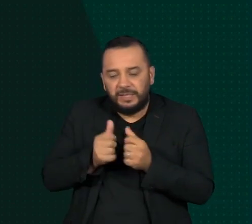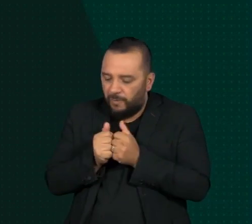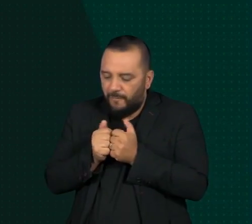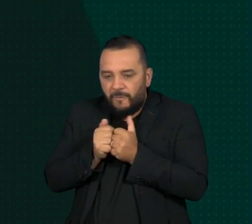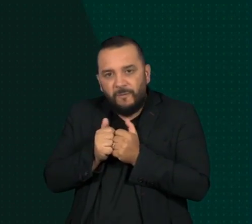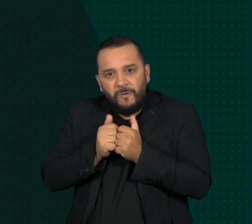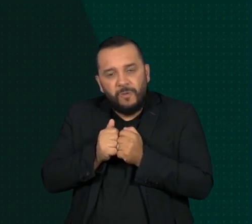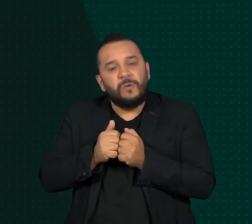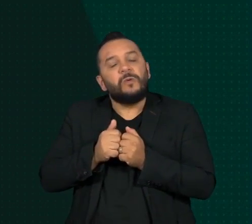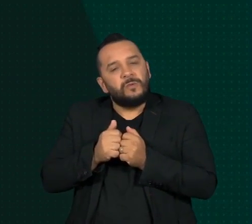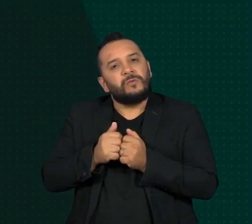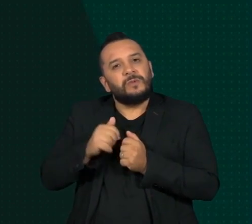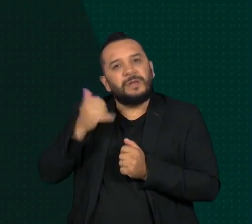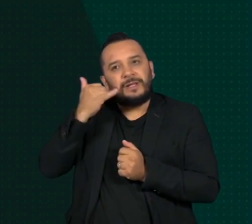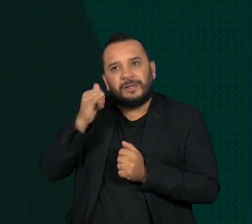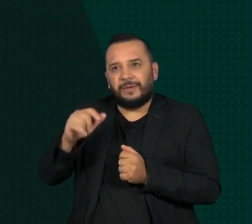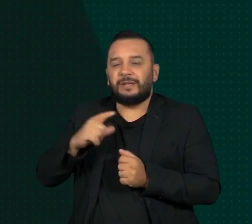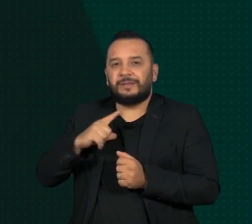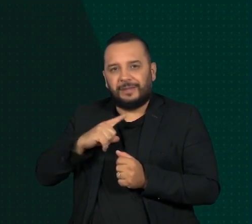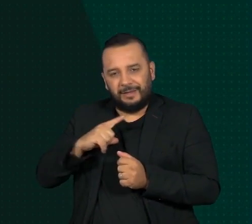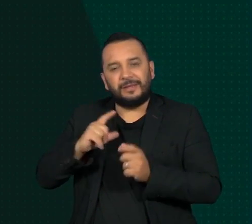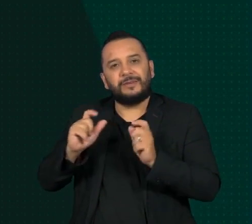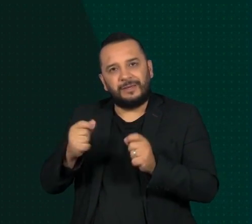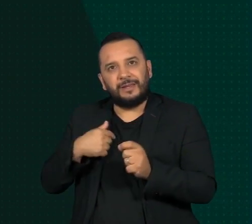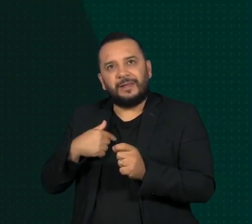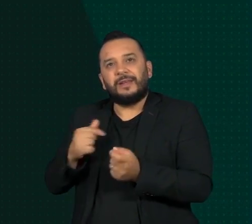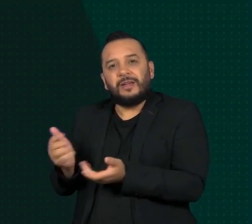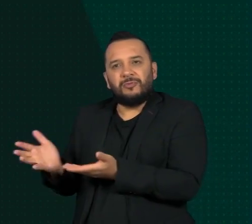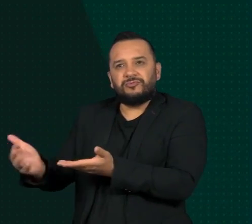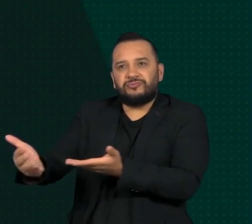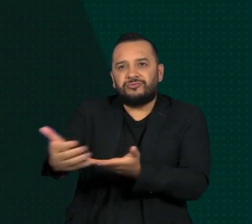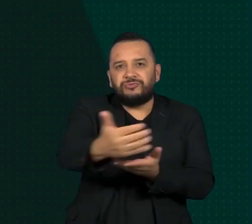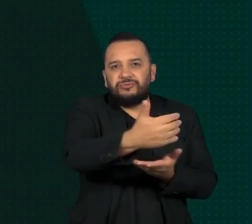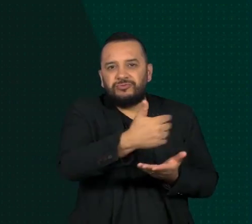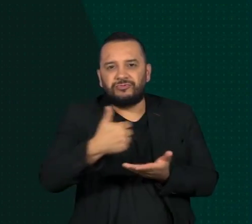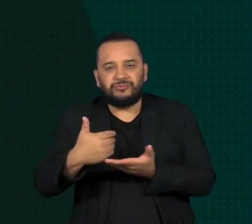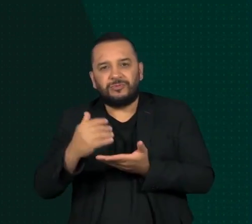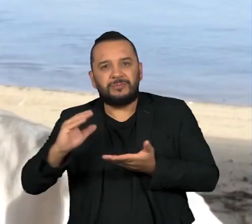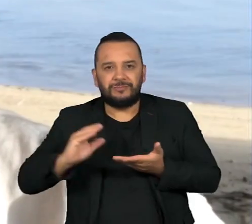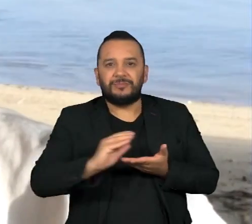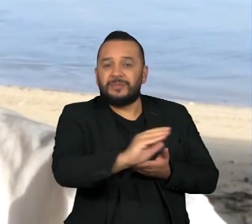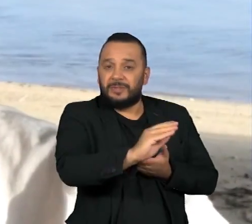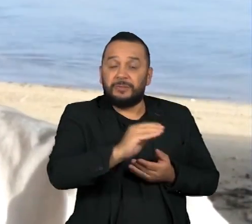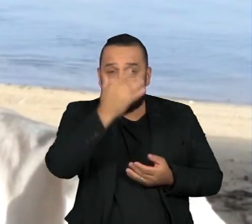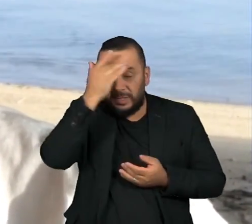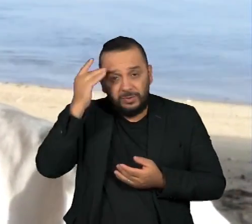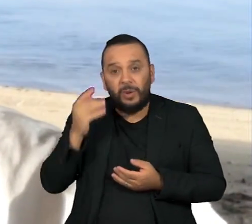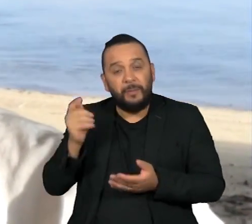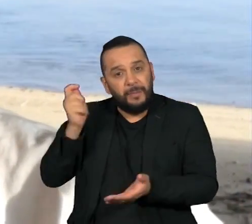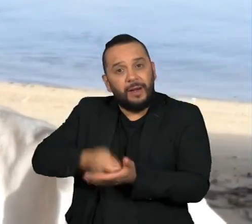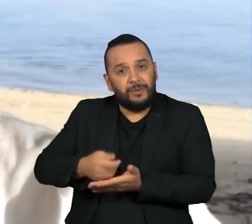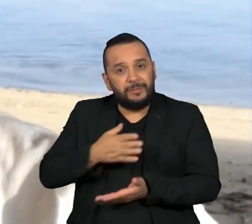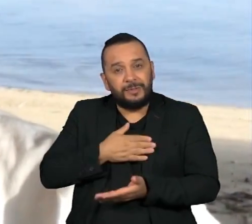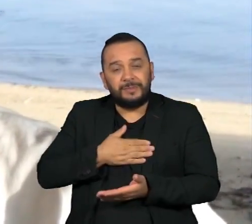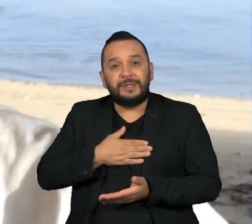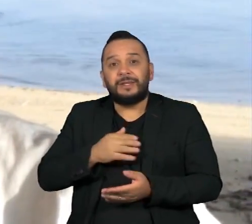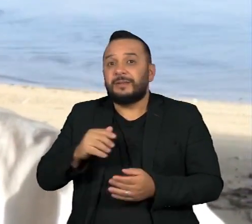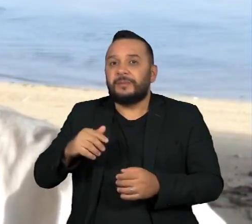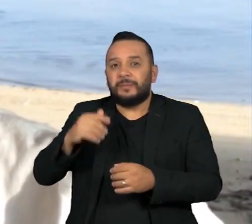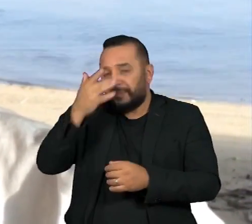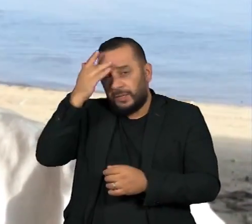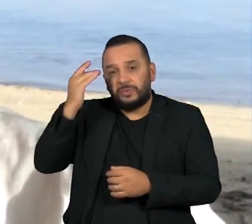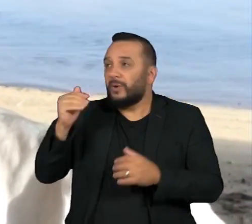foi custeado através da vaquinha virtual, né? Eu recebi doação até em dólar. Pessoas do outro